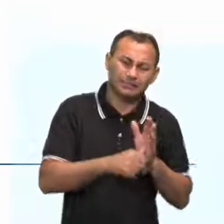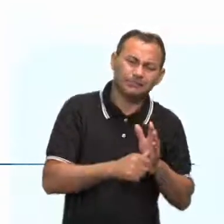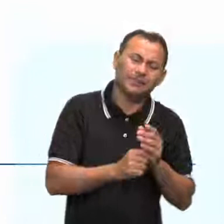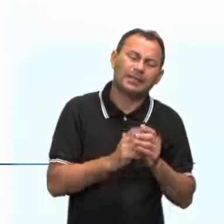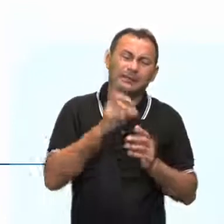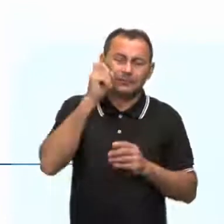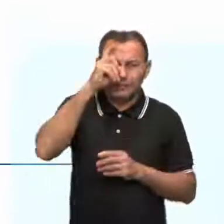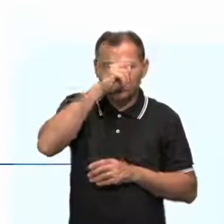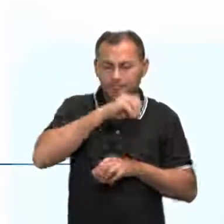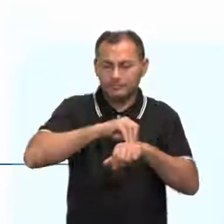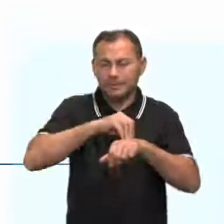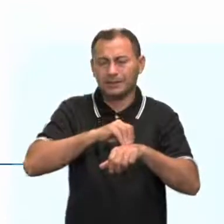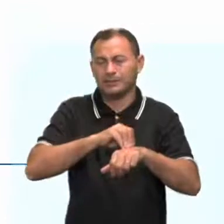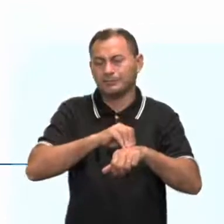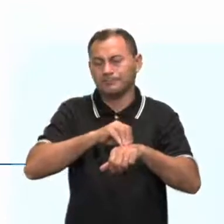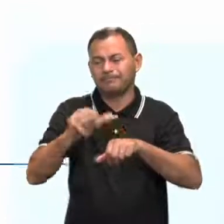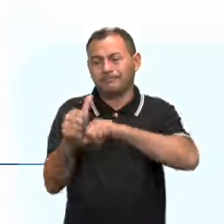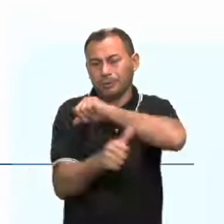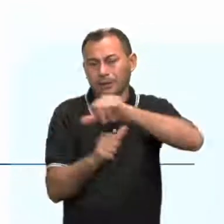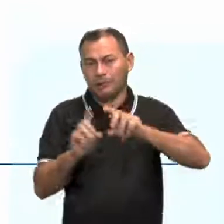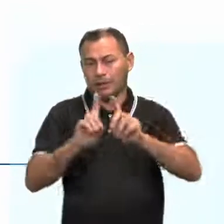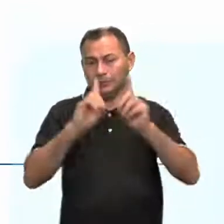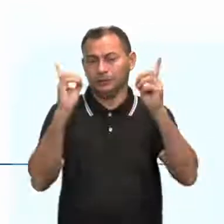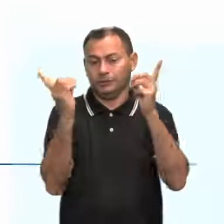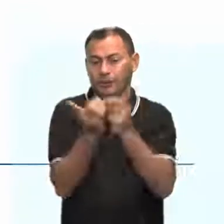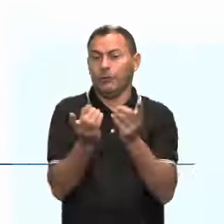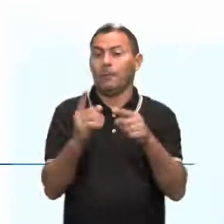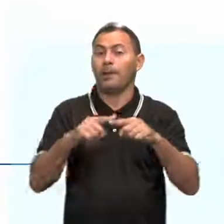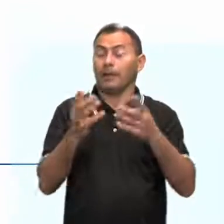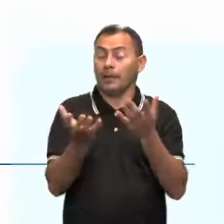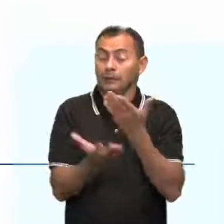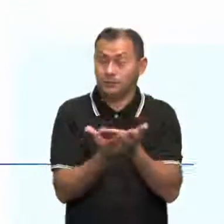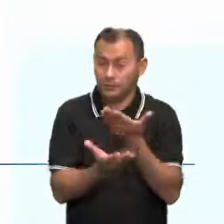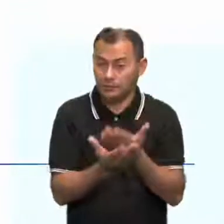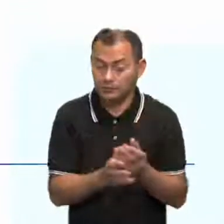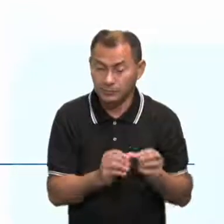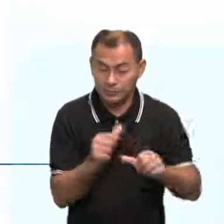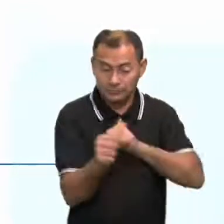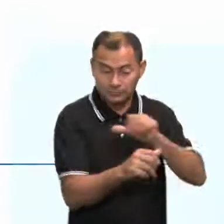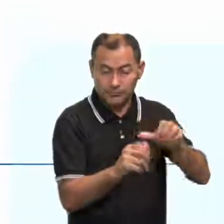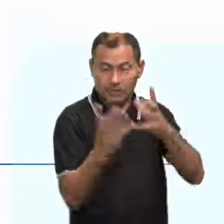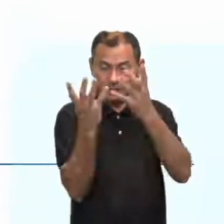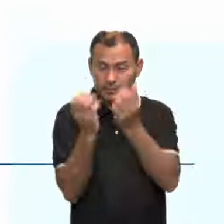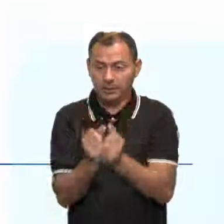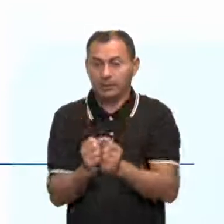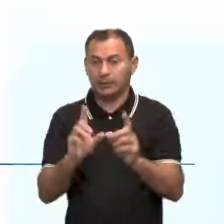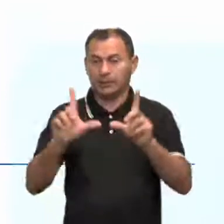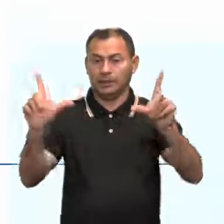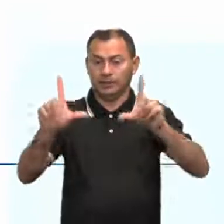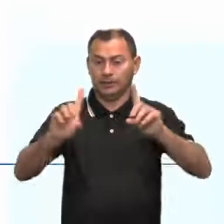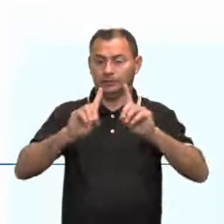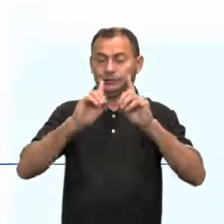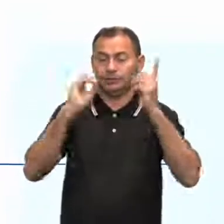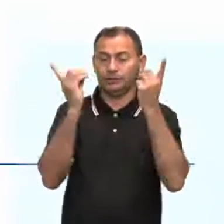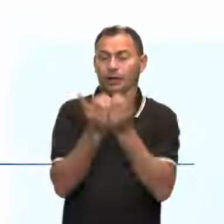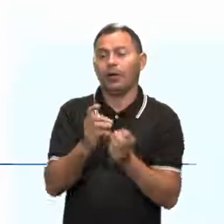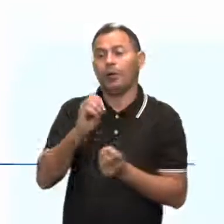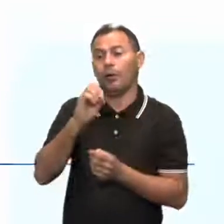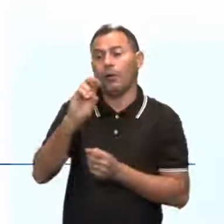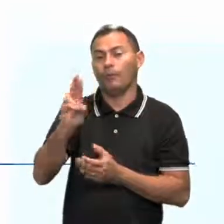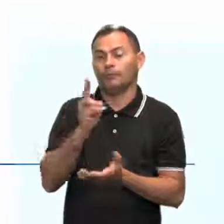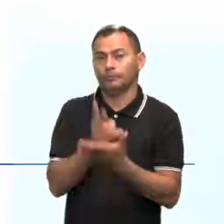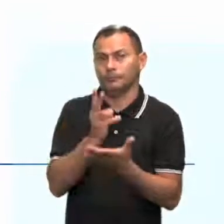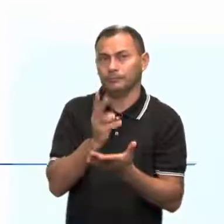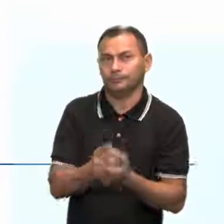o sinal para o digital e ela está querendo estudar se ela realmente passa para essa TV digital ou se ela vai